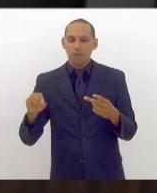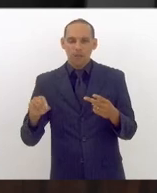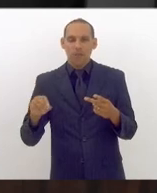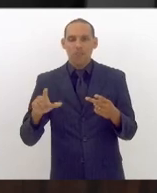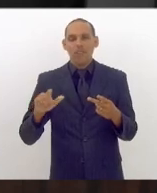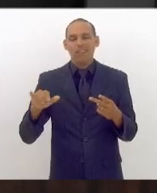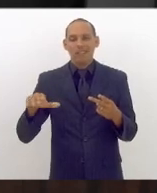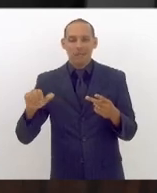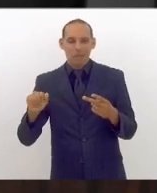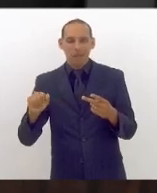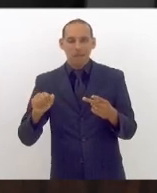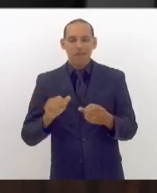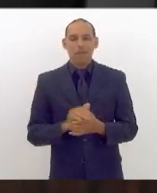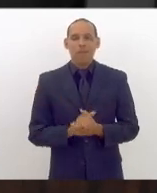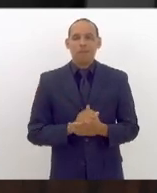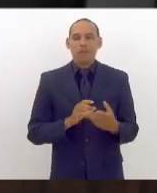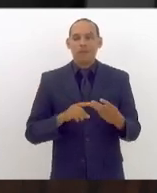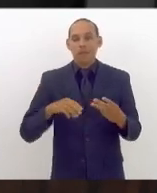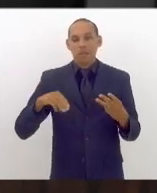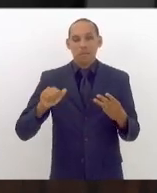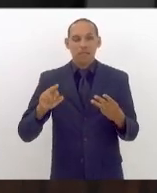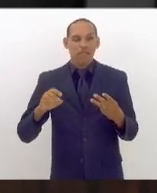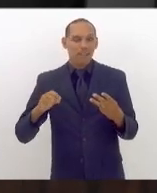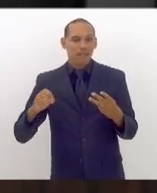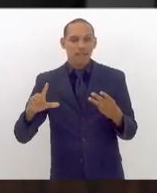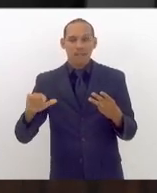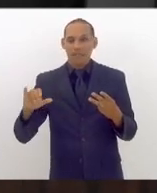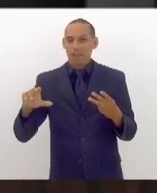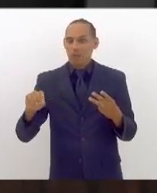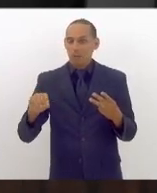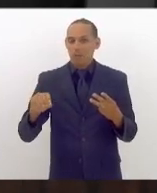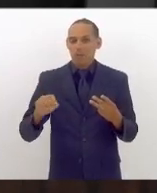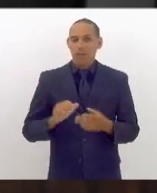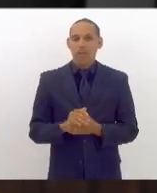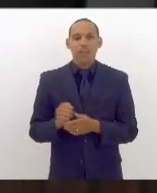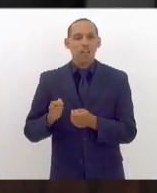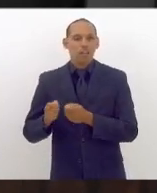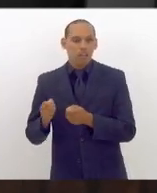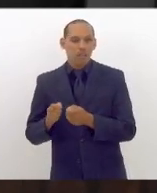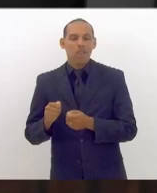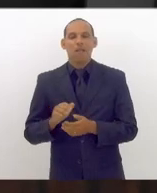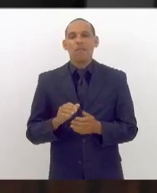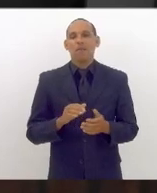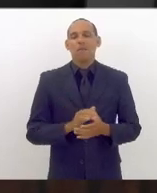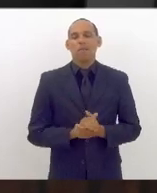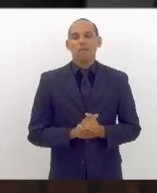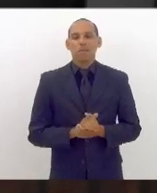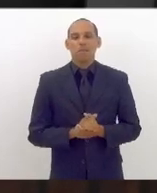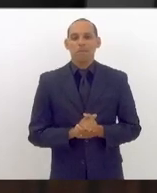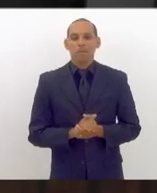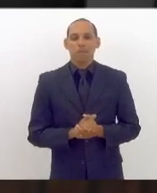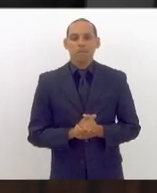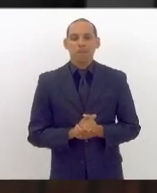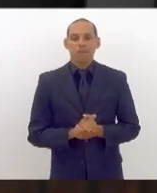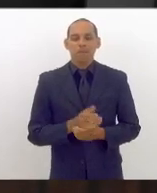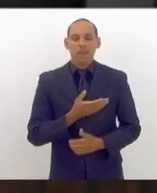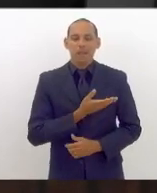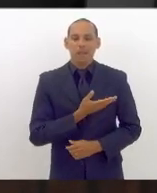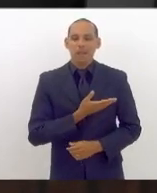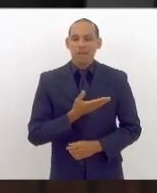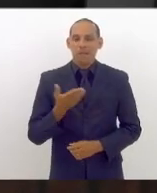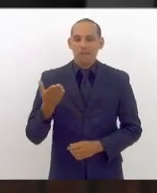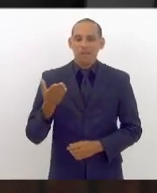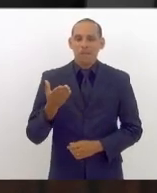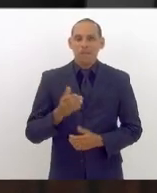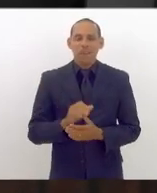veste favela Marcelino administrativo do invés de favela meu querido amigo